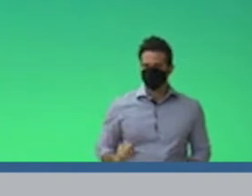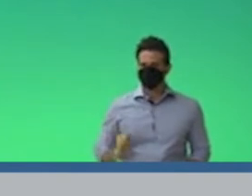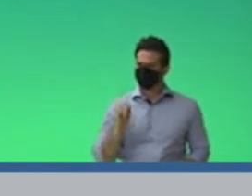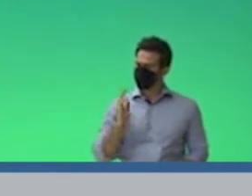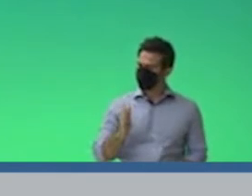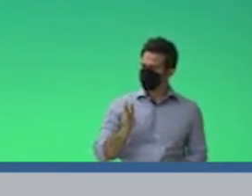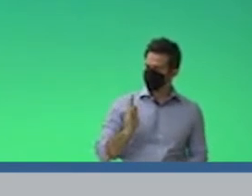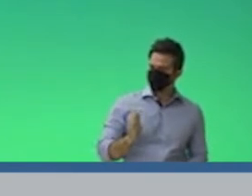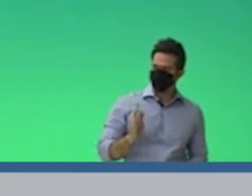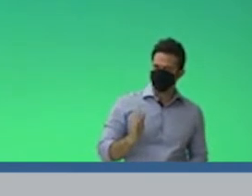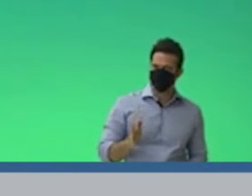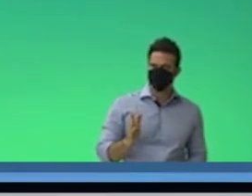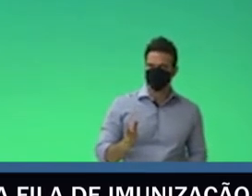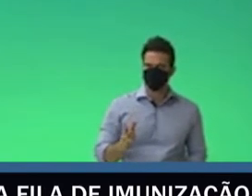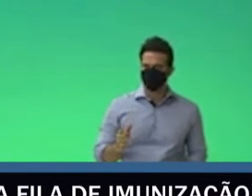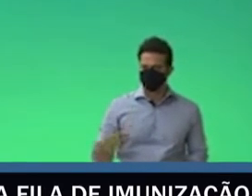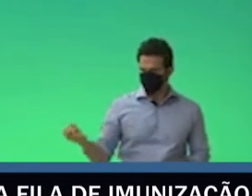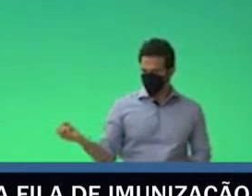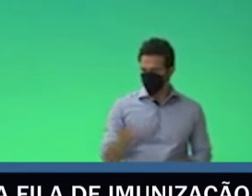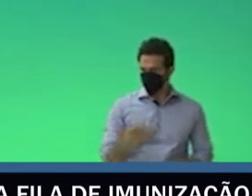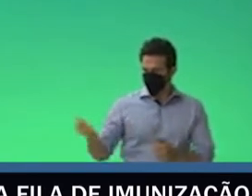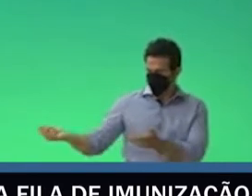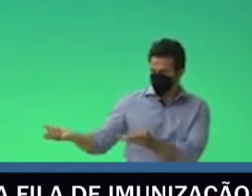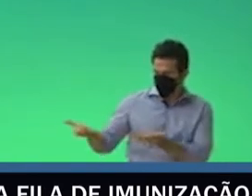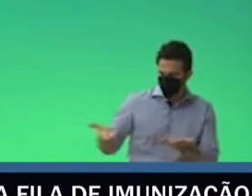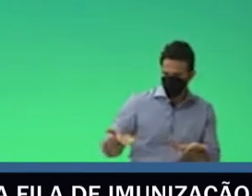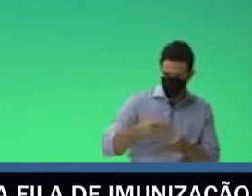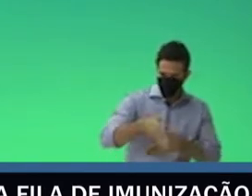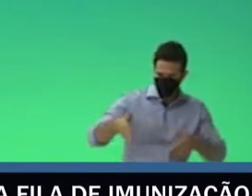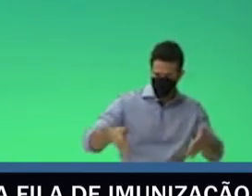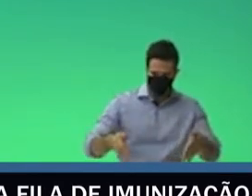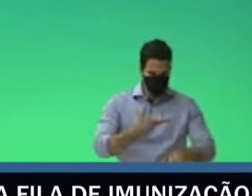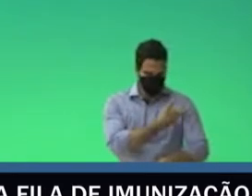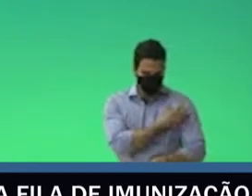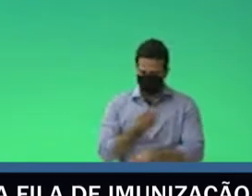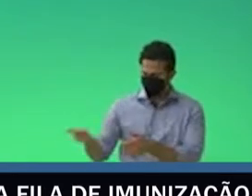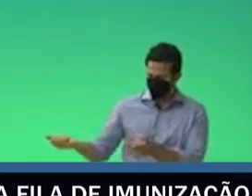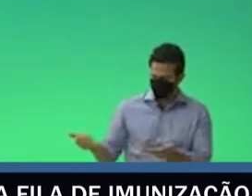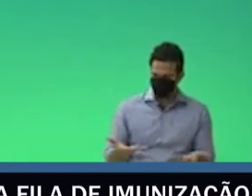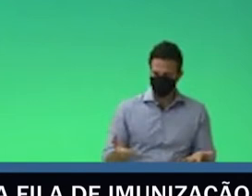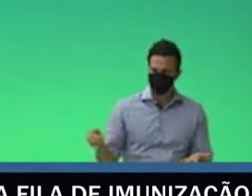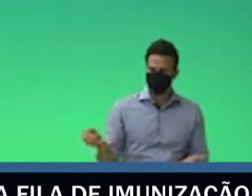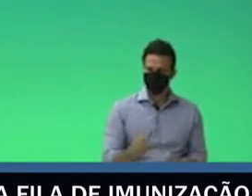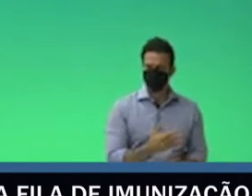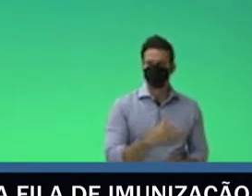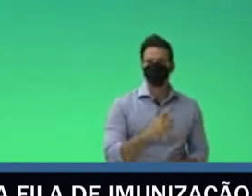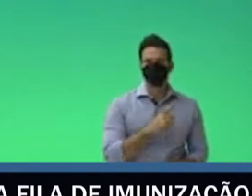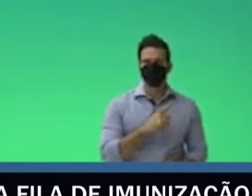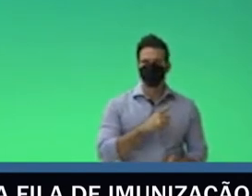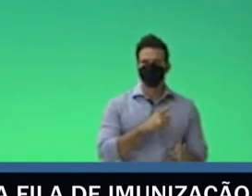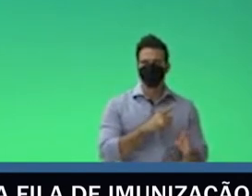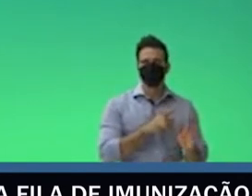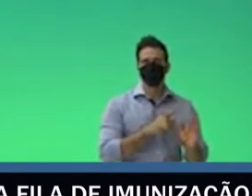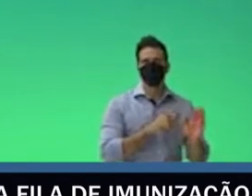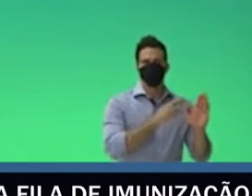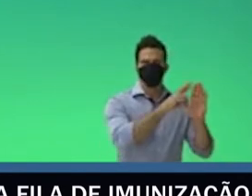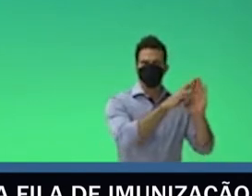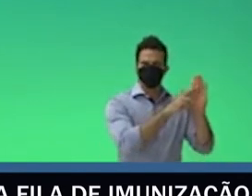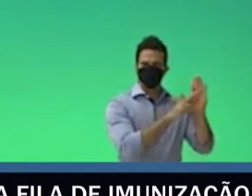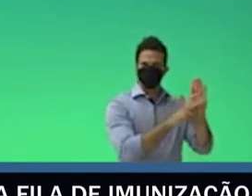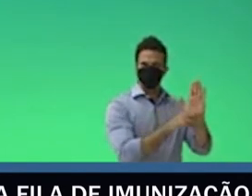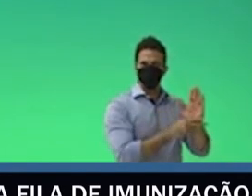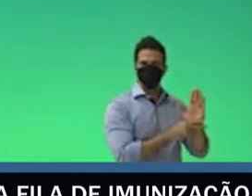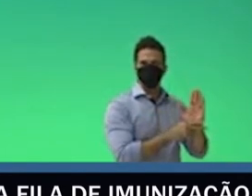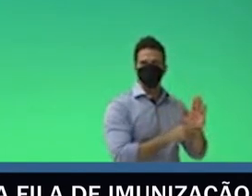já nesta próxima remessa Fazemos uma resolução o e